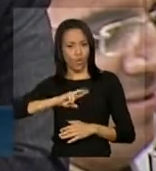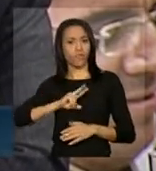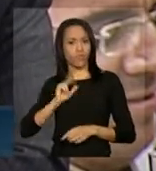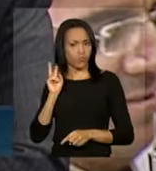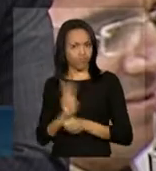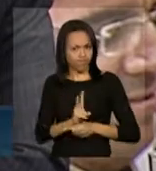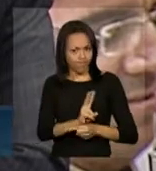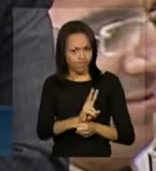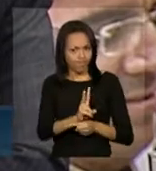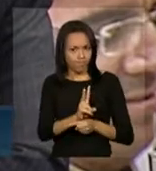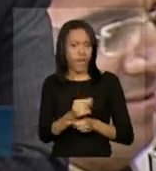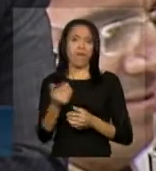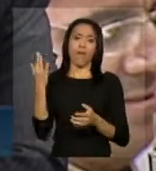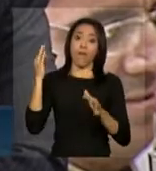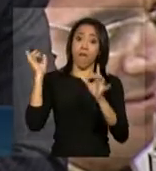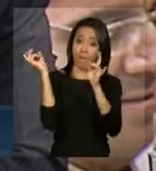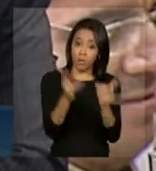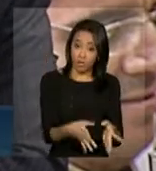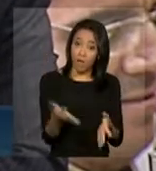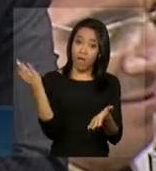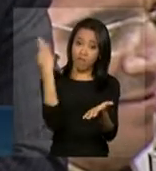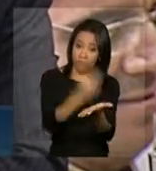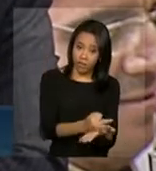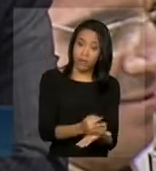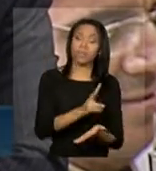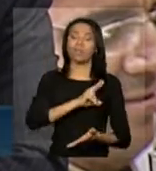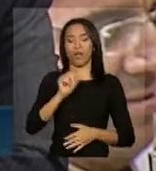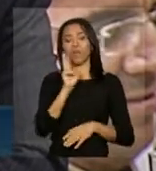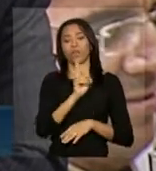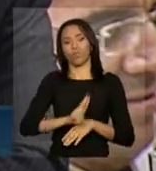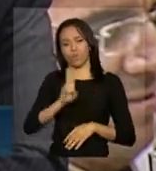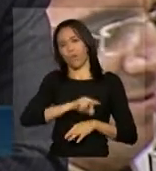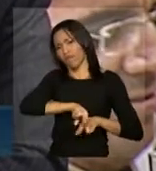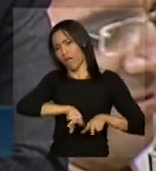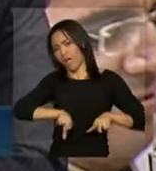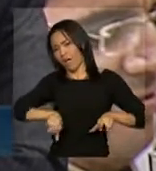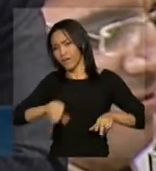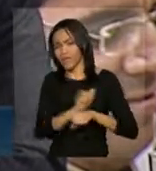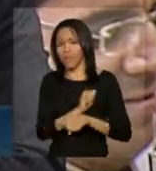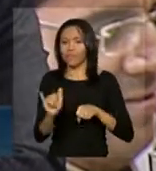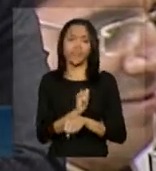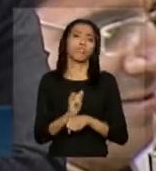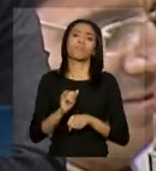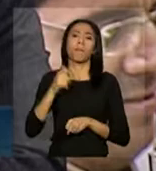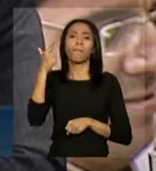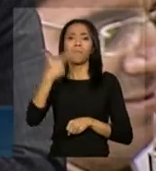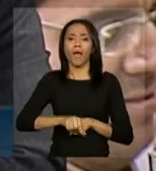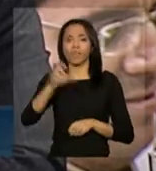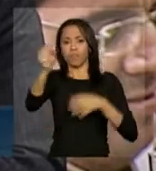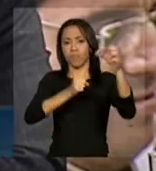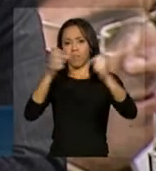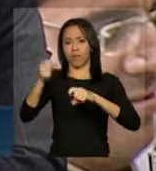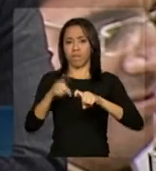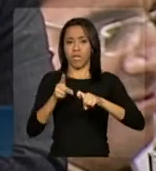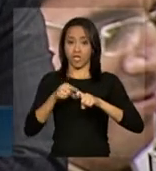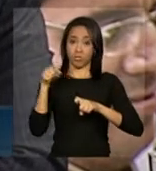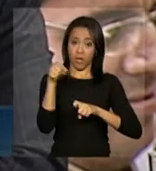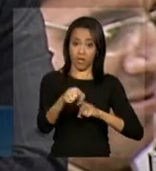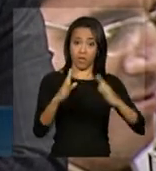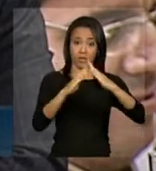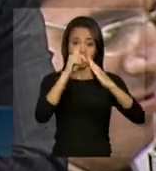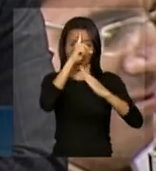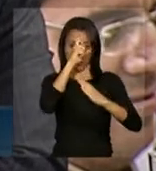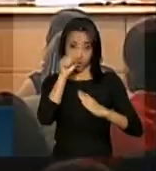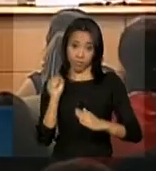tiver o comparecimento usar de todas as est tratégias necessárias para trazer médicos para esses postos de